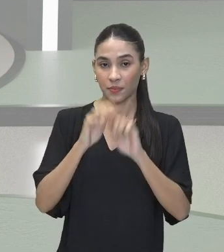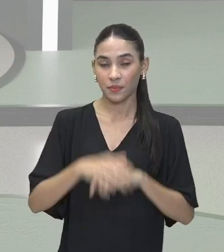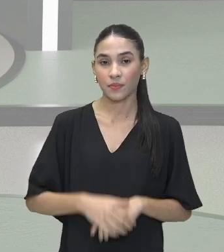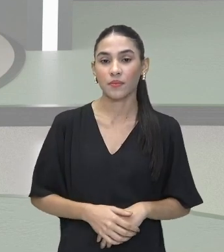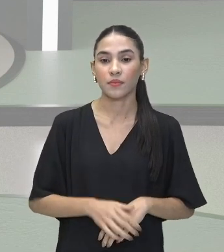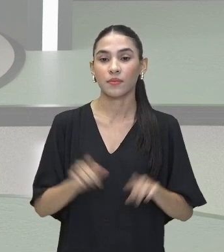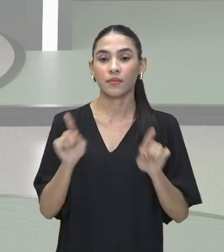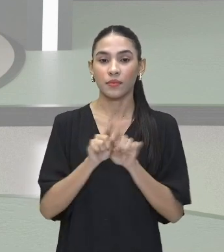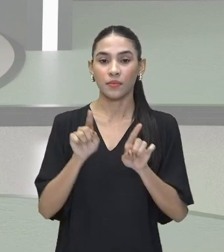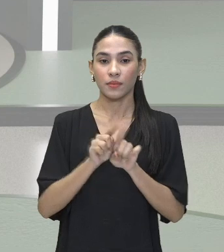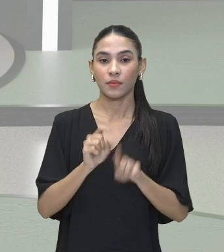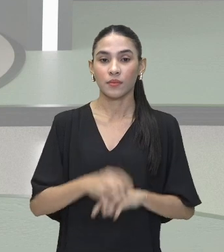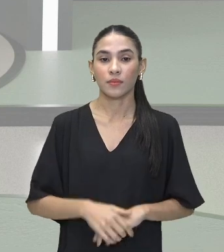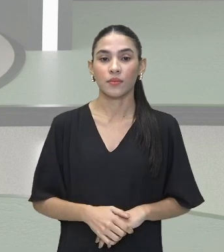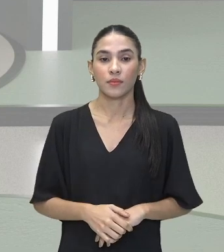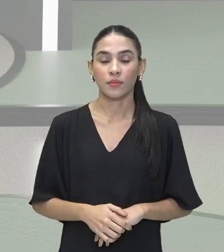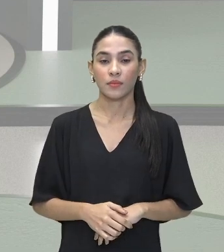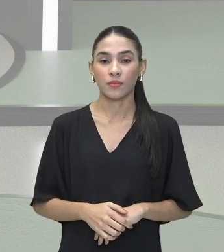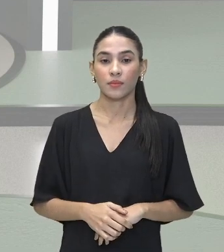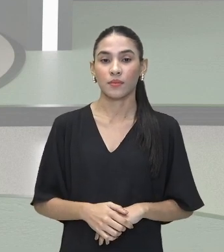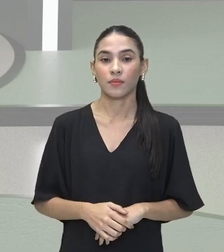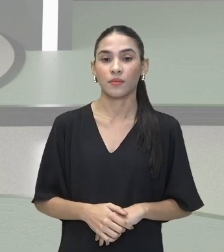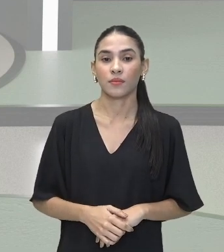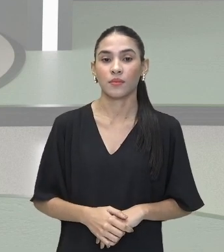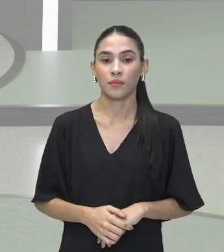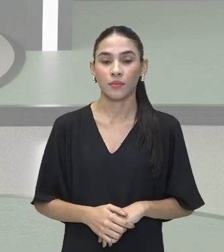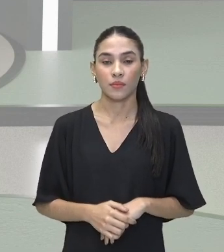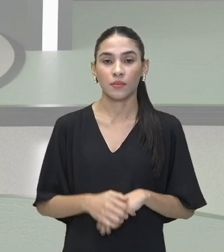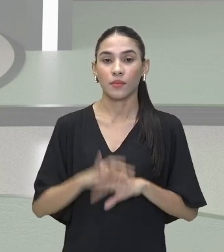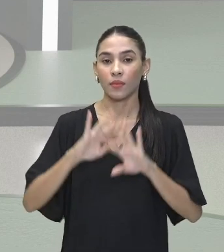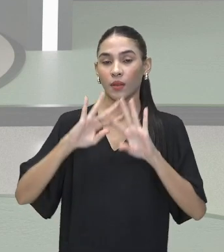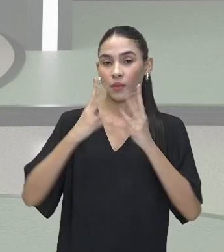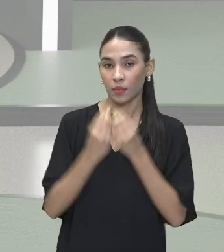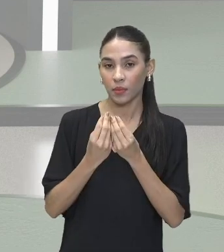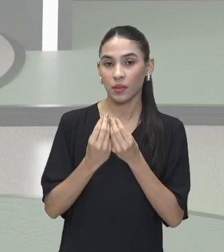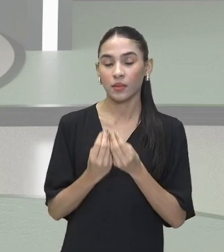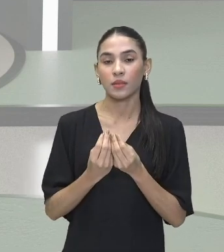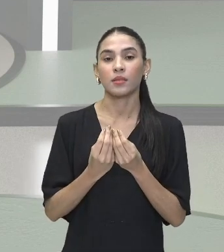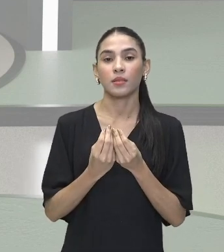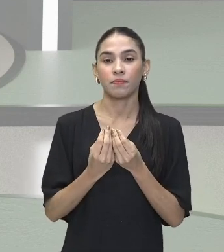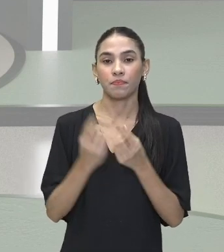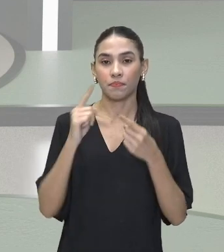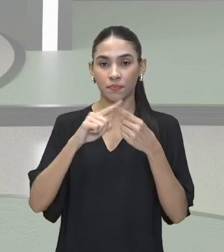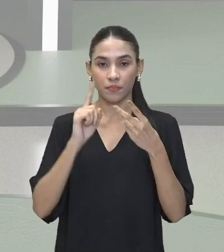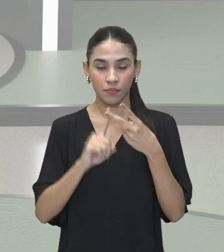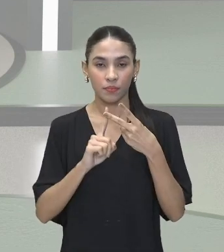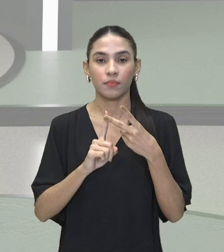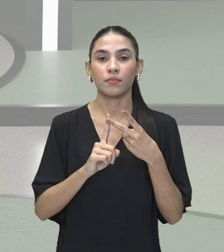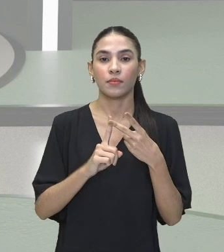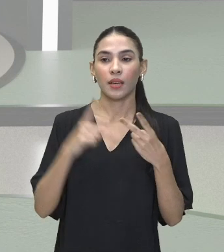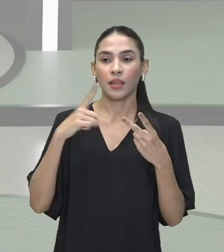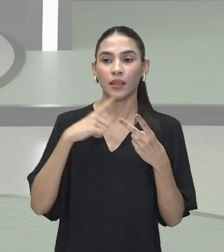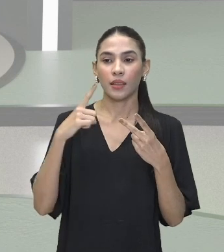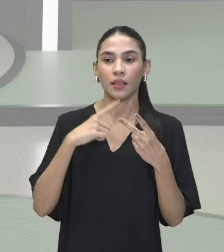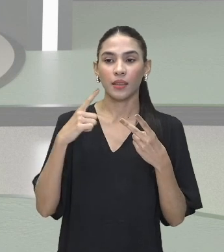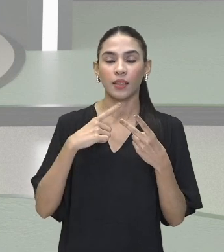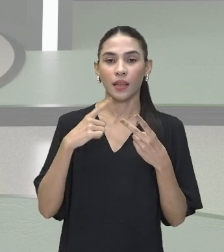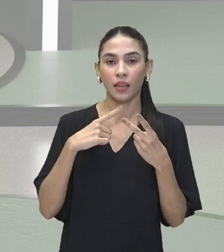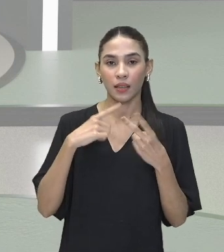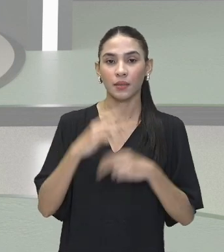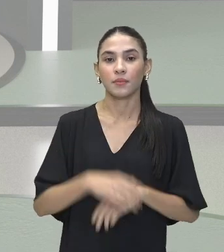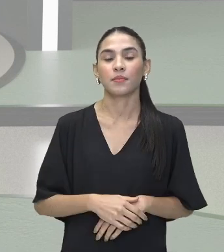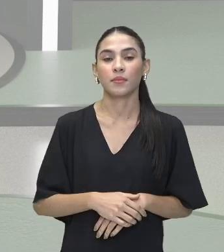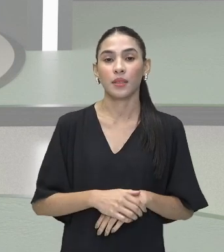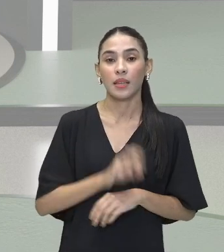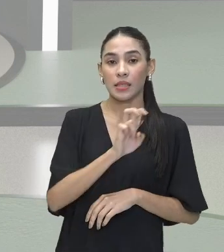além disso, além desses dois aqui, os compostos, os ciclanos e os ciclenos, que contêm de 5 a